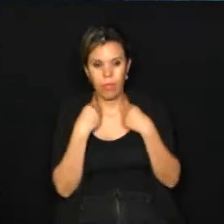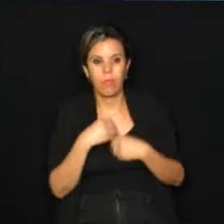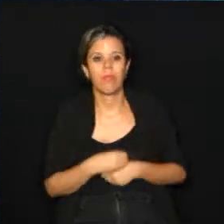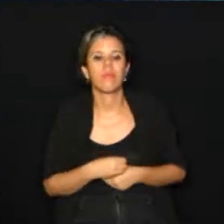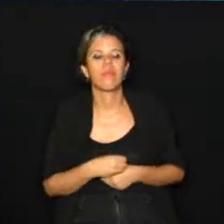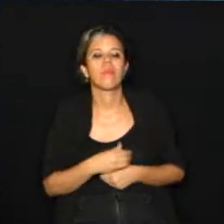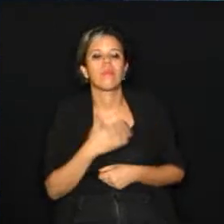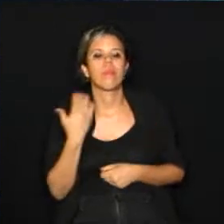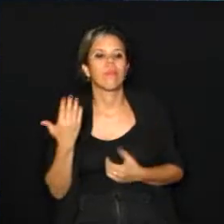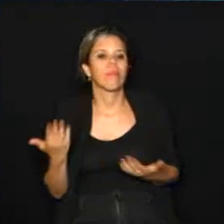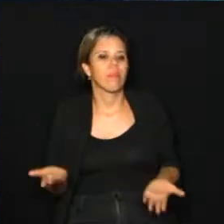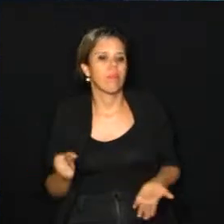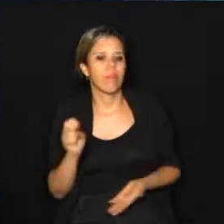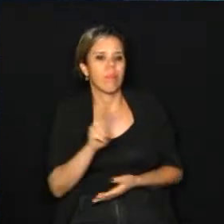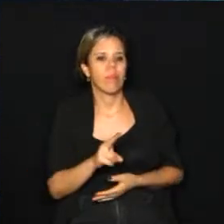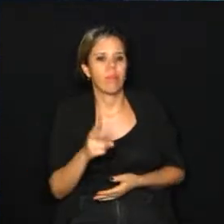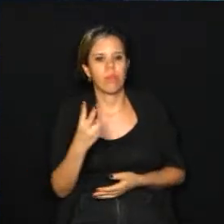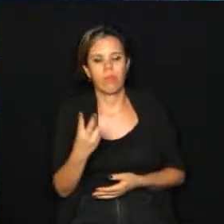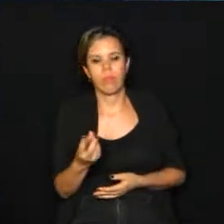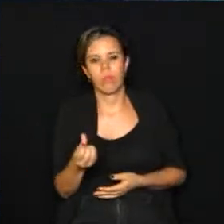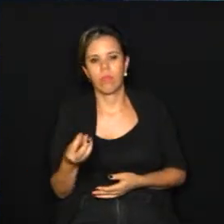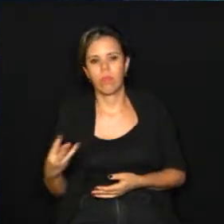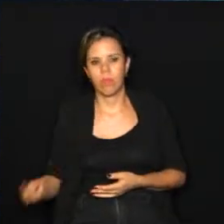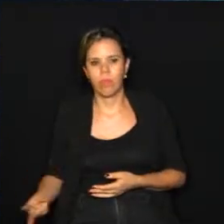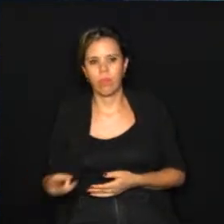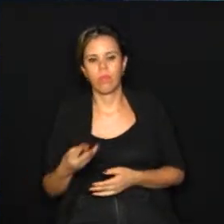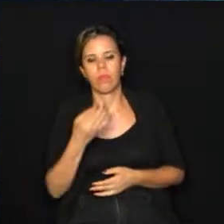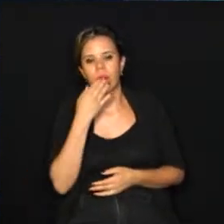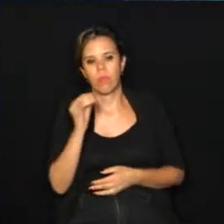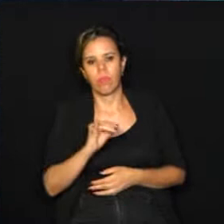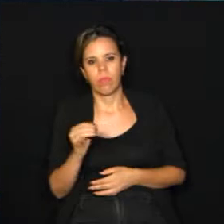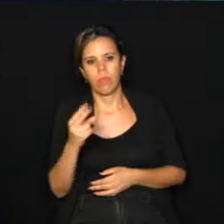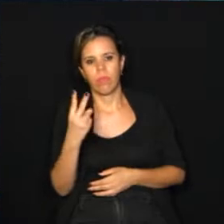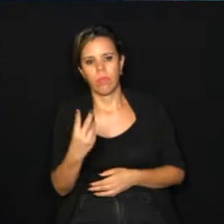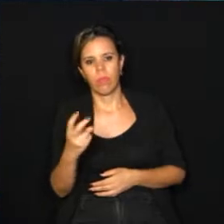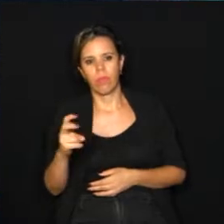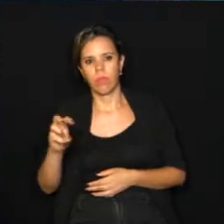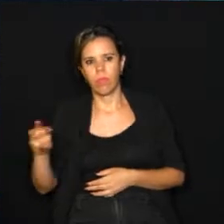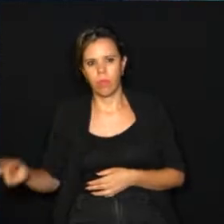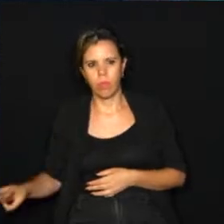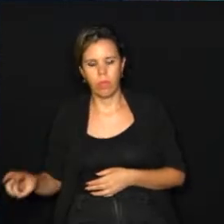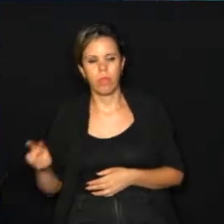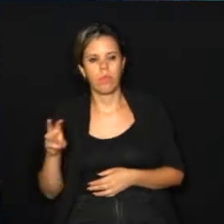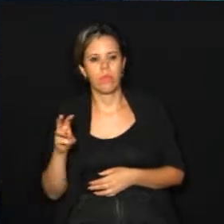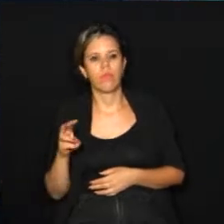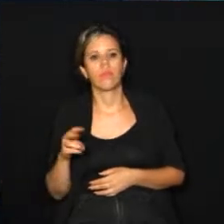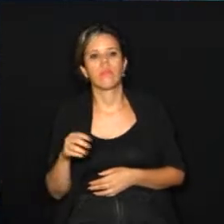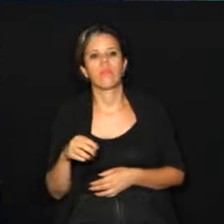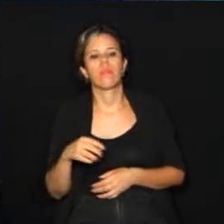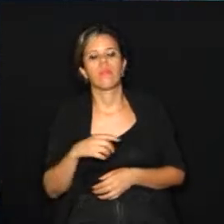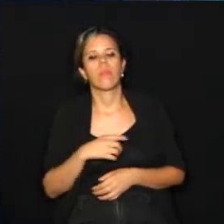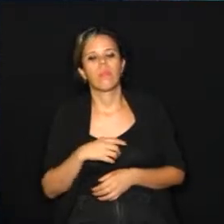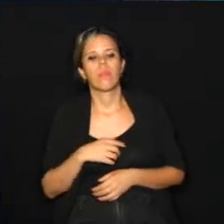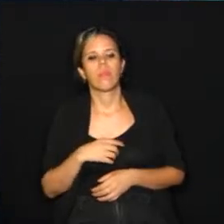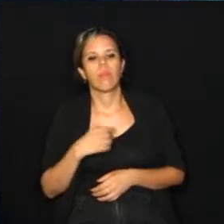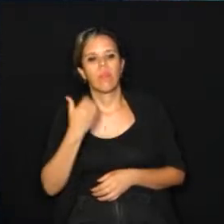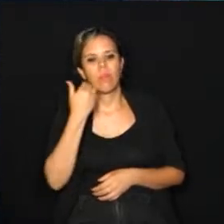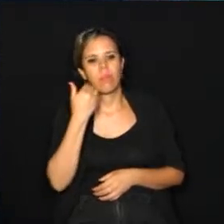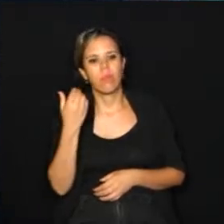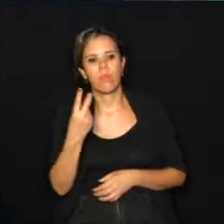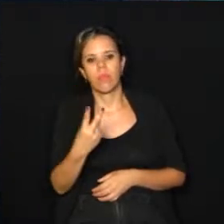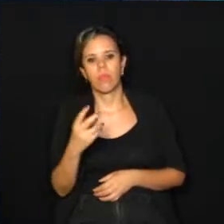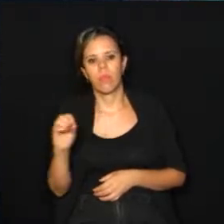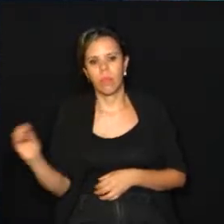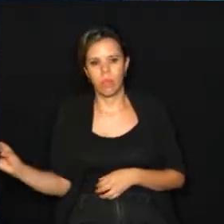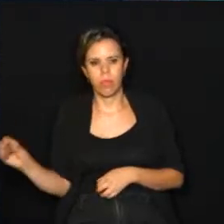1.393 mortes. Sumaré soma 263 óbitos, Indaiatuba 253, 10 a menos, Santa